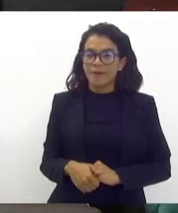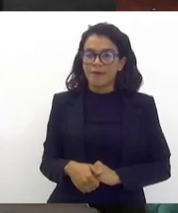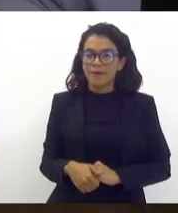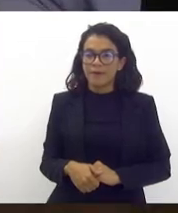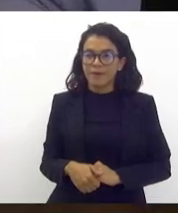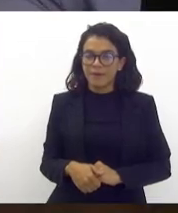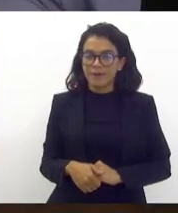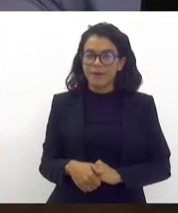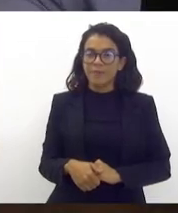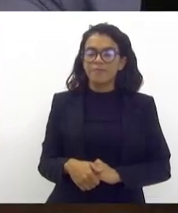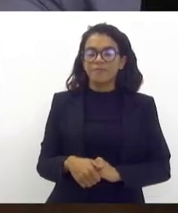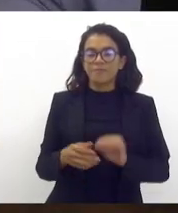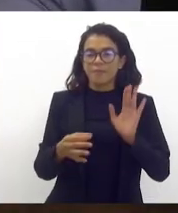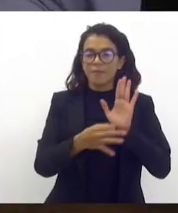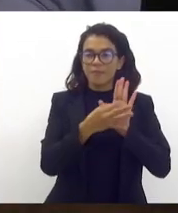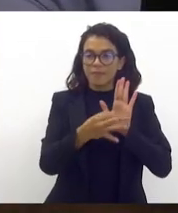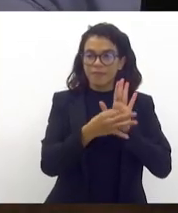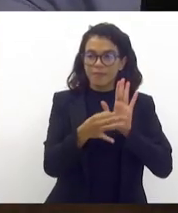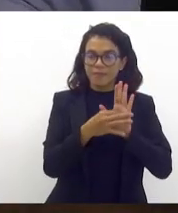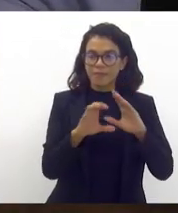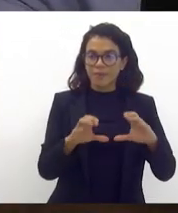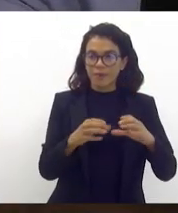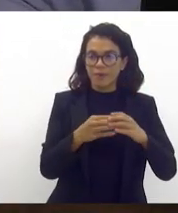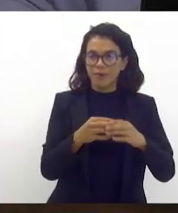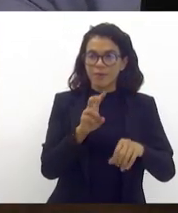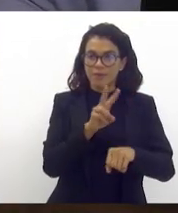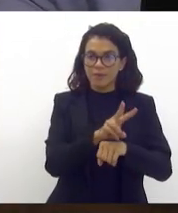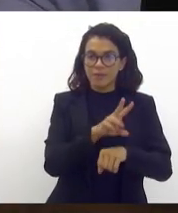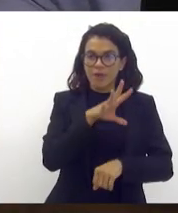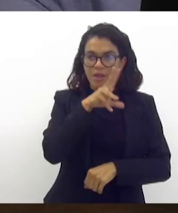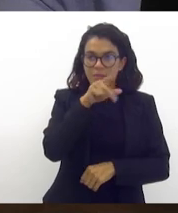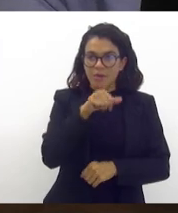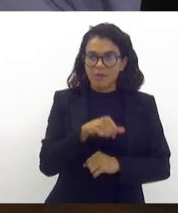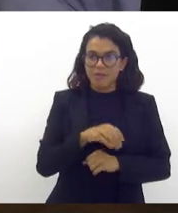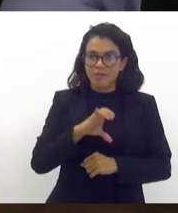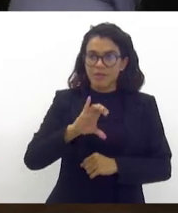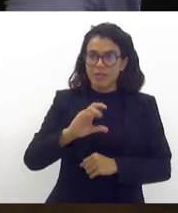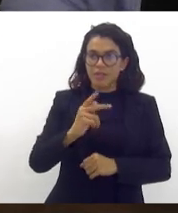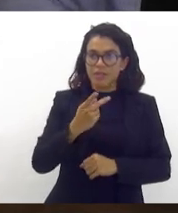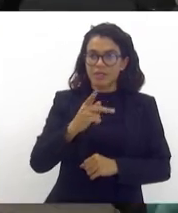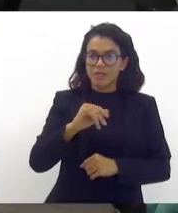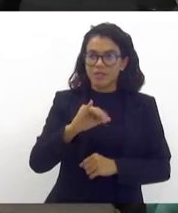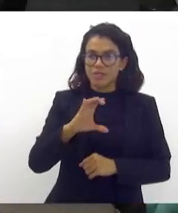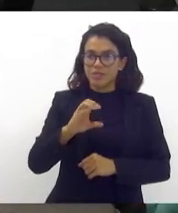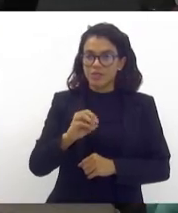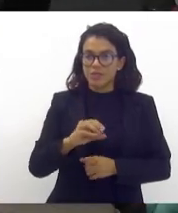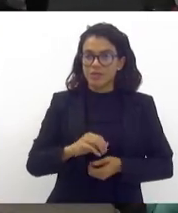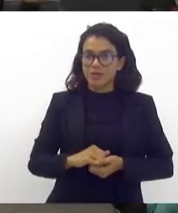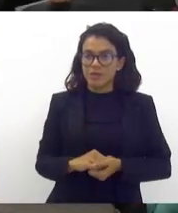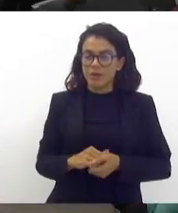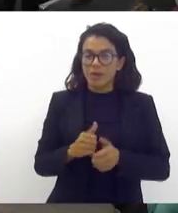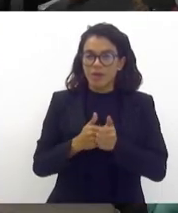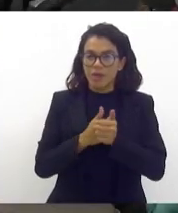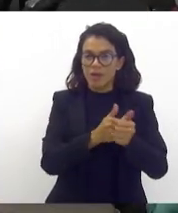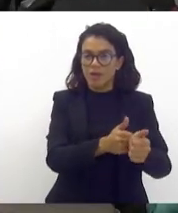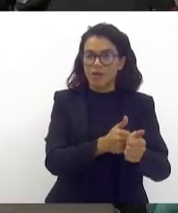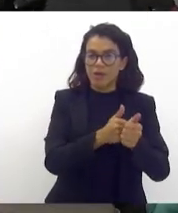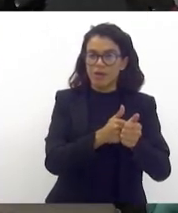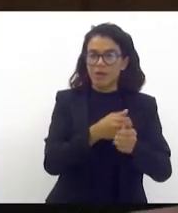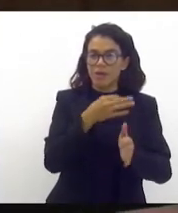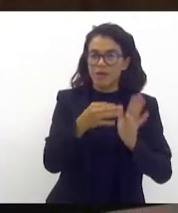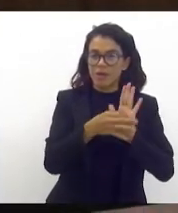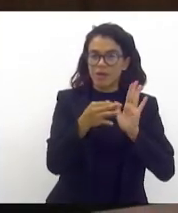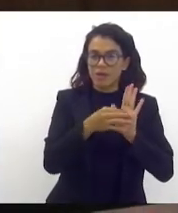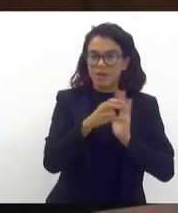Para emitir parecer pela Comissão de Proteção dos Animais, deputado Chico Machado. Acompanho o parecer da CCJ,